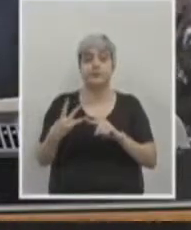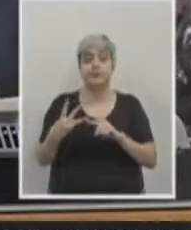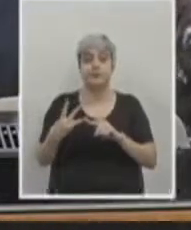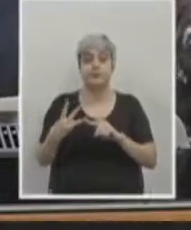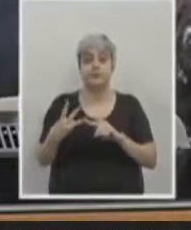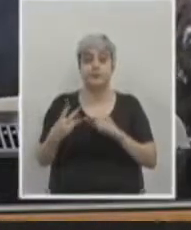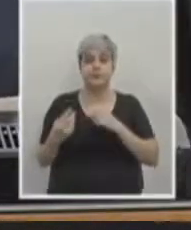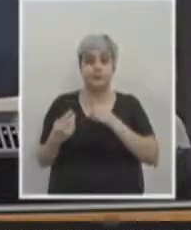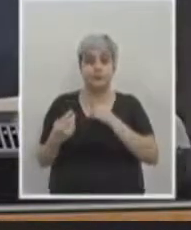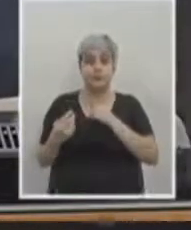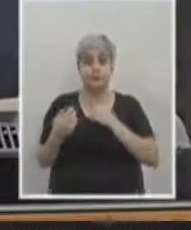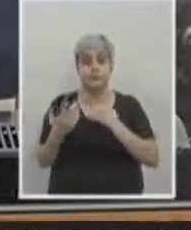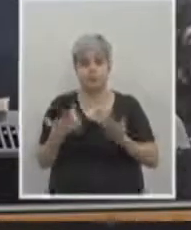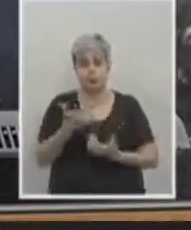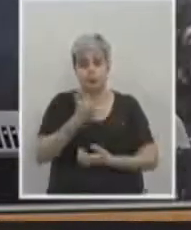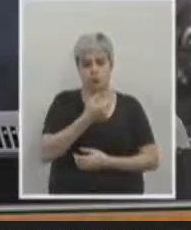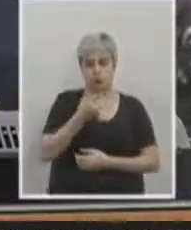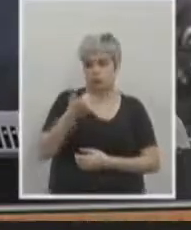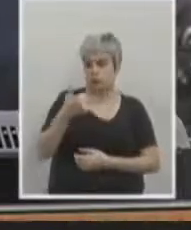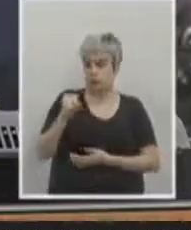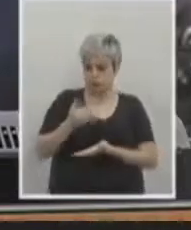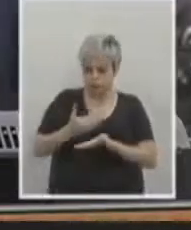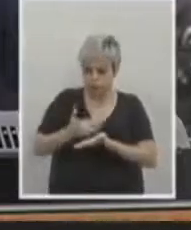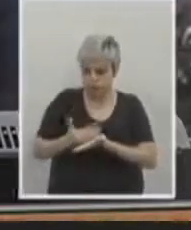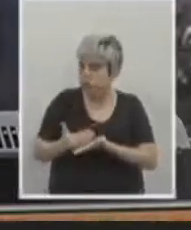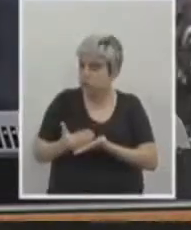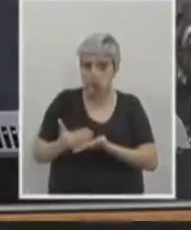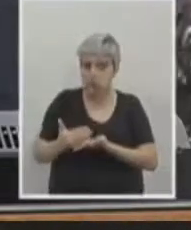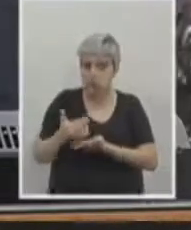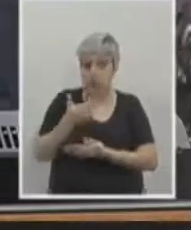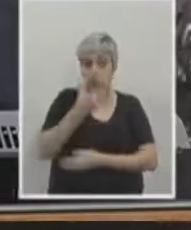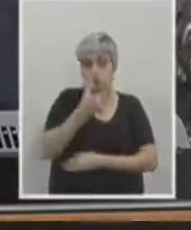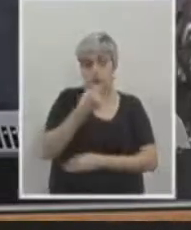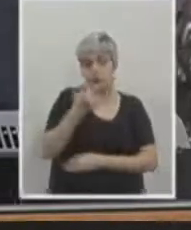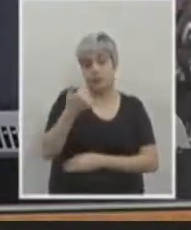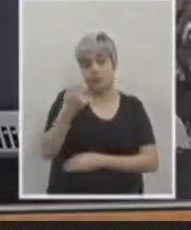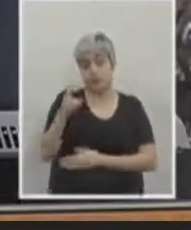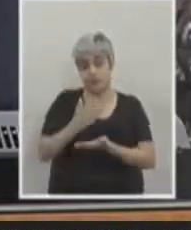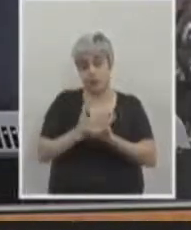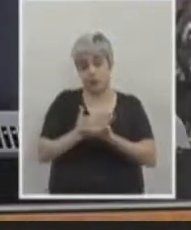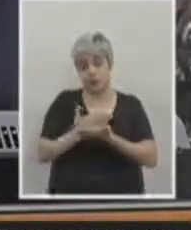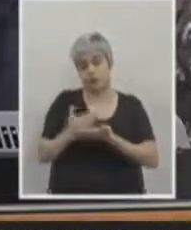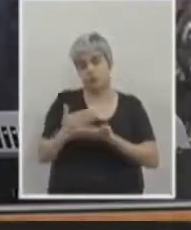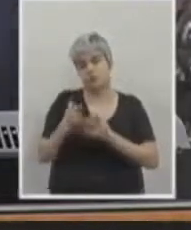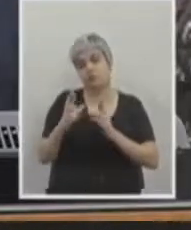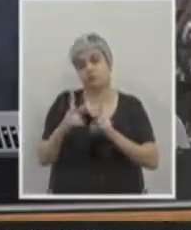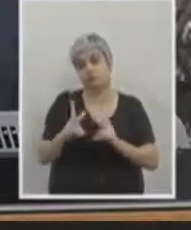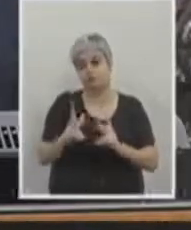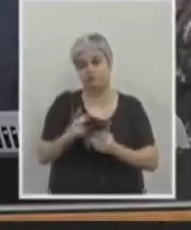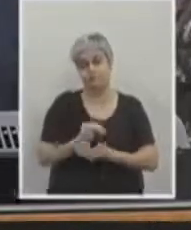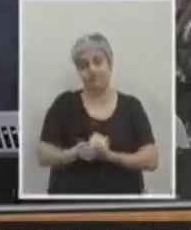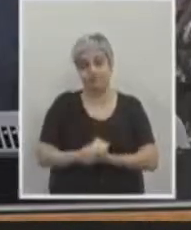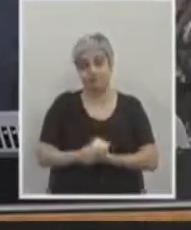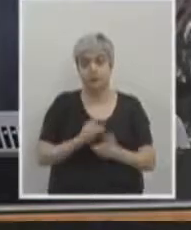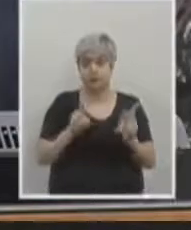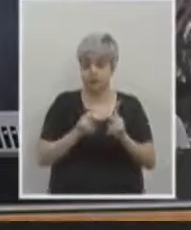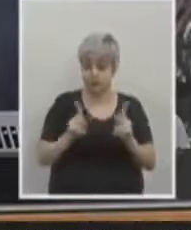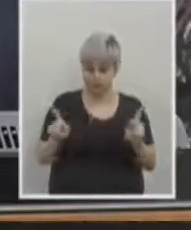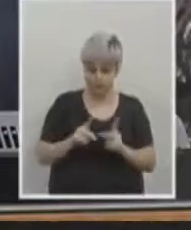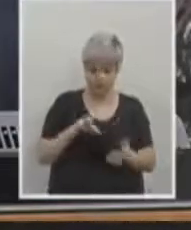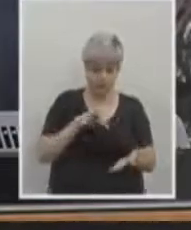não é desde 2018 que acontece essa política, é desde 2015. Desde 2015 que professores